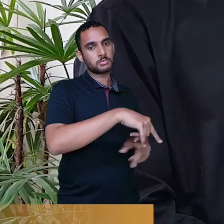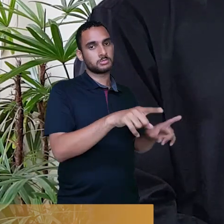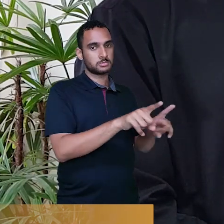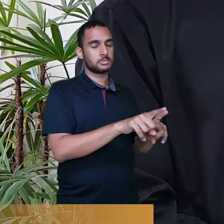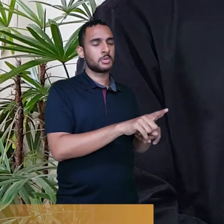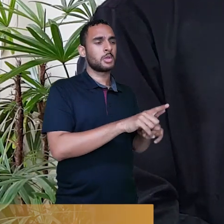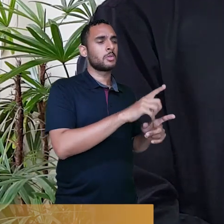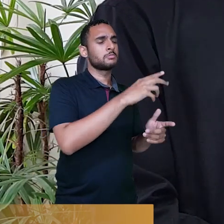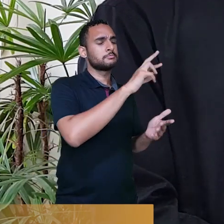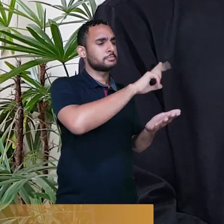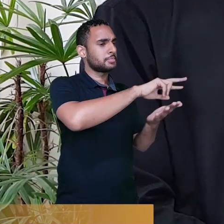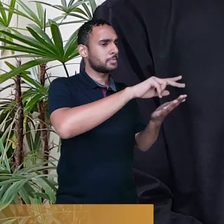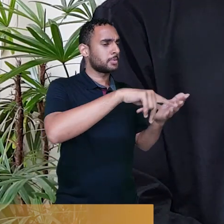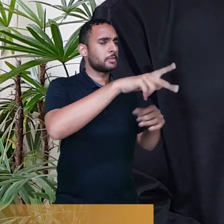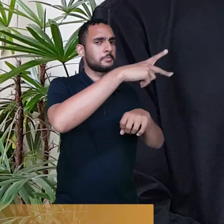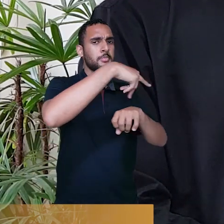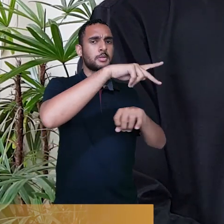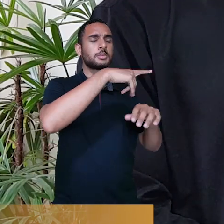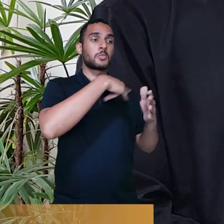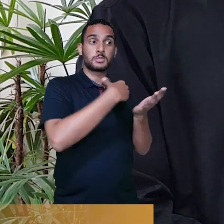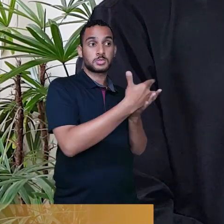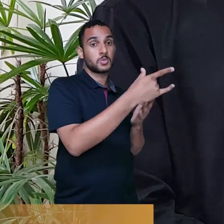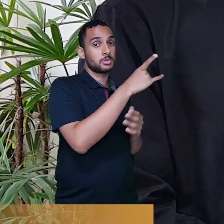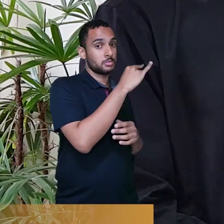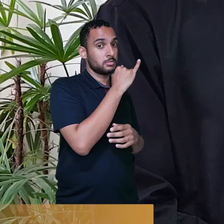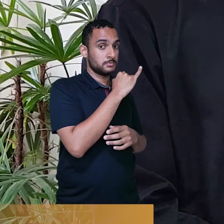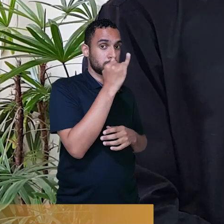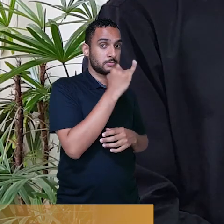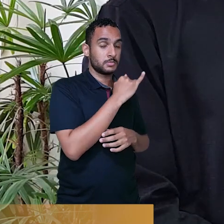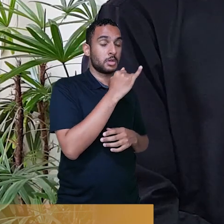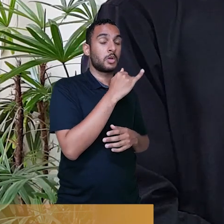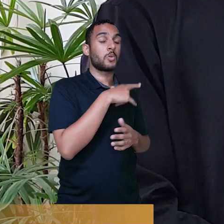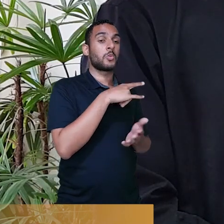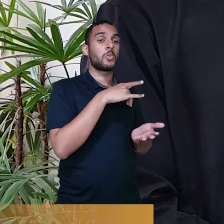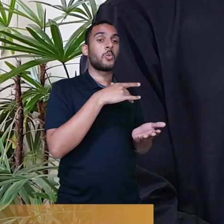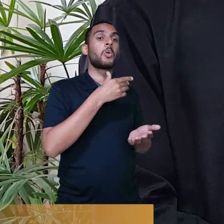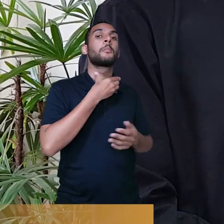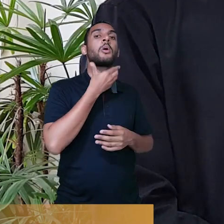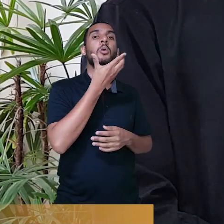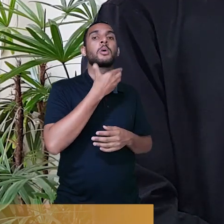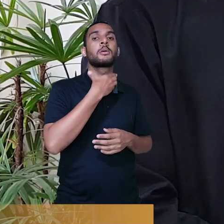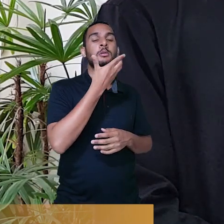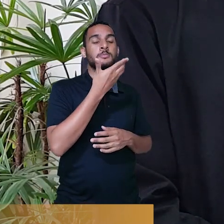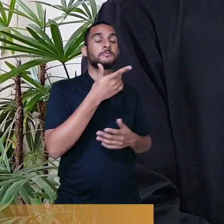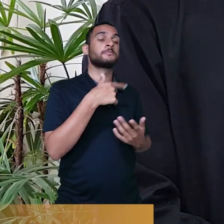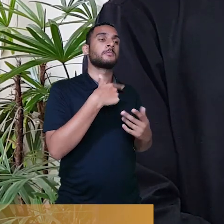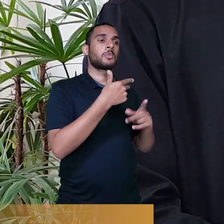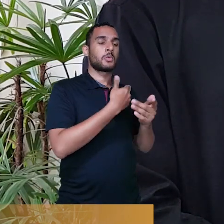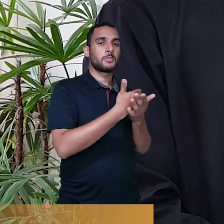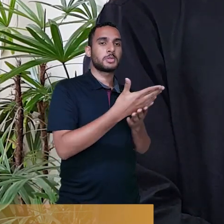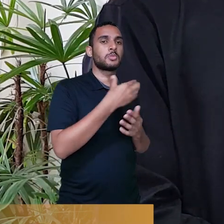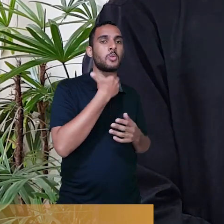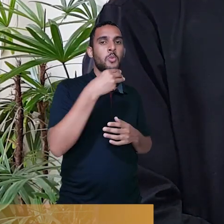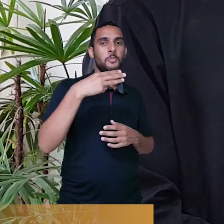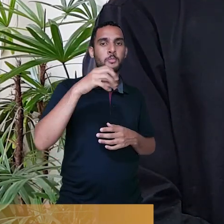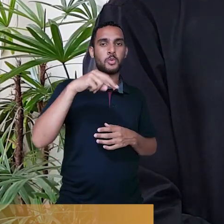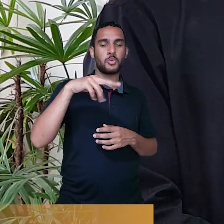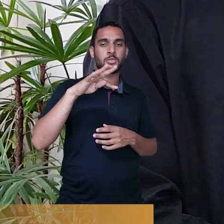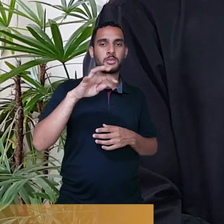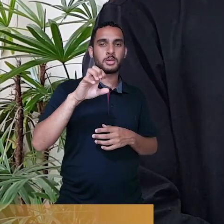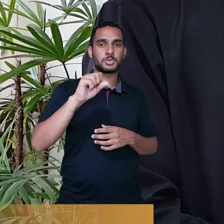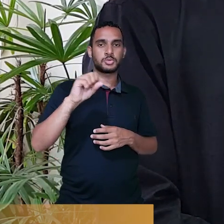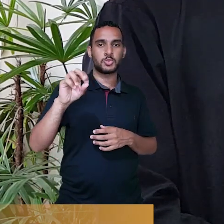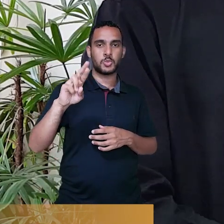não só no brasil mas em vários países do mundo começou na itália com como um tesouro e que um método não te